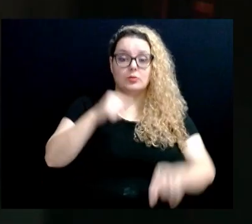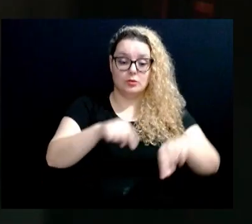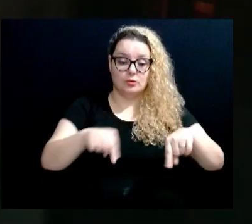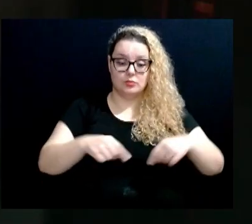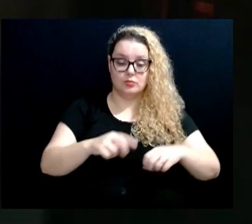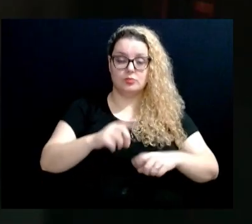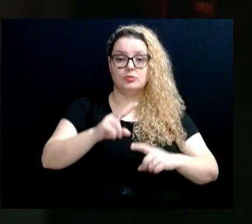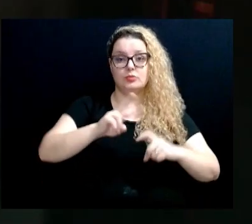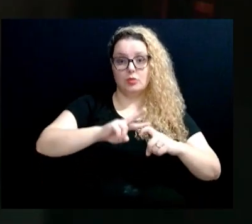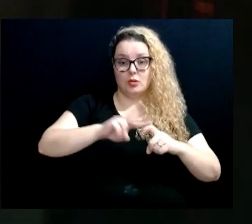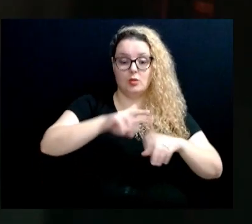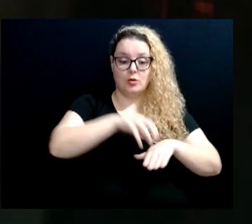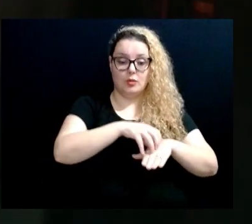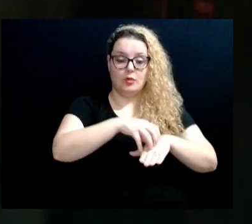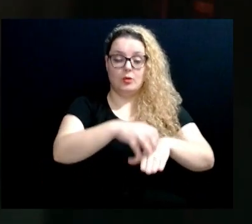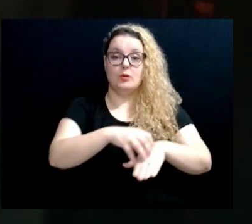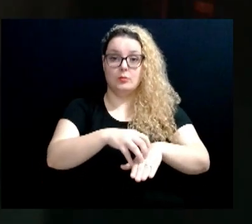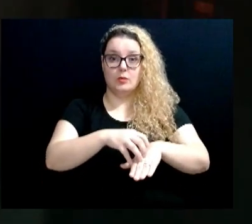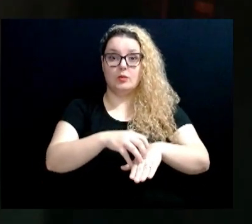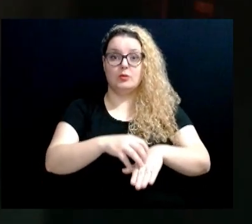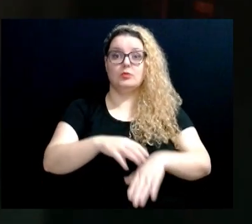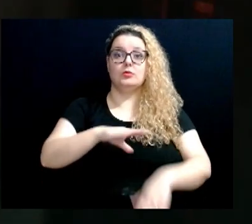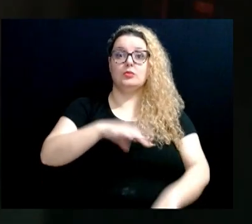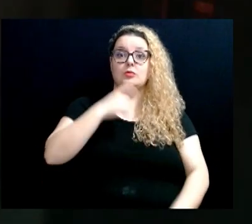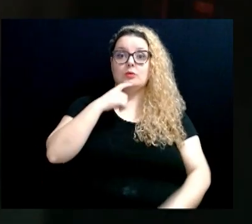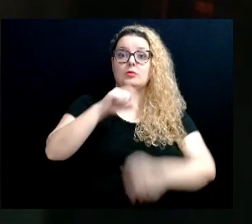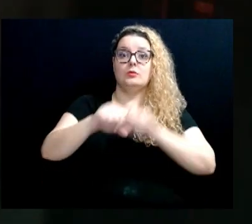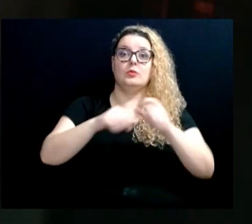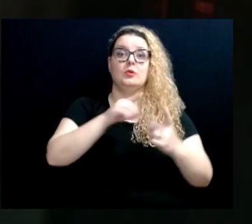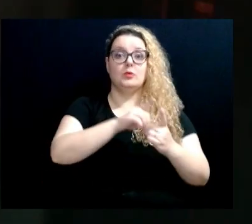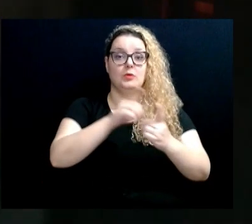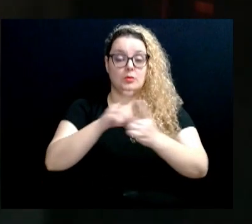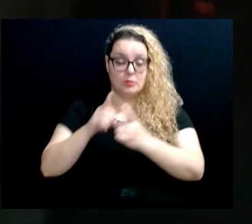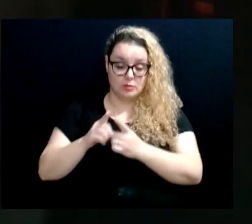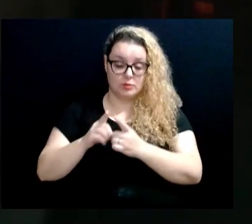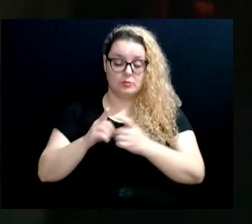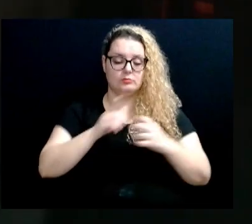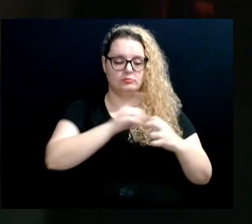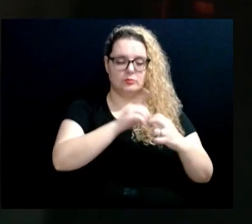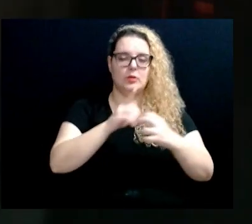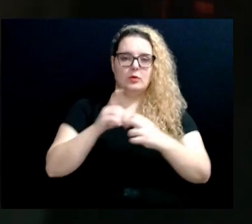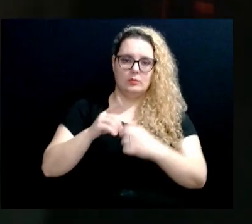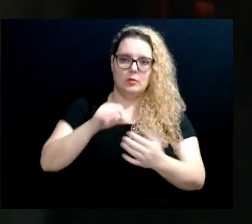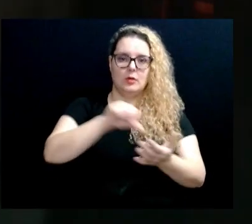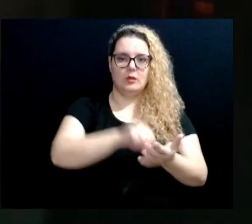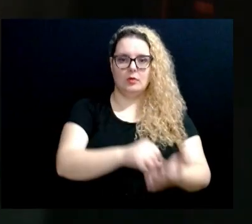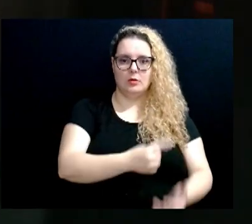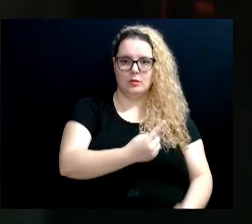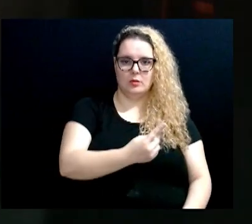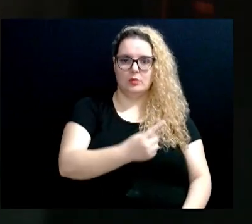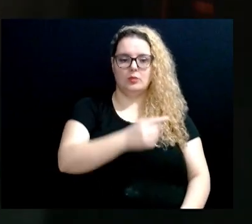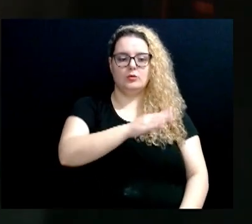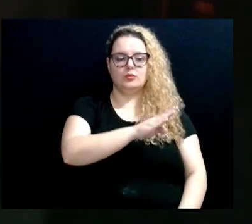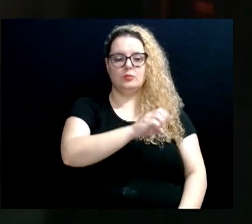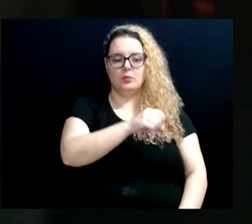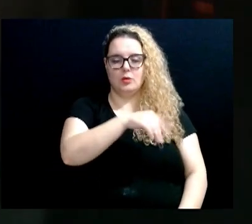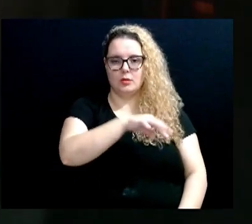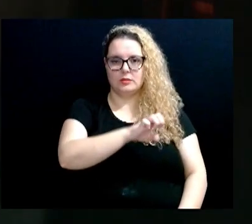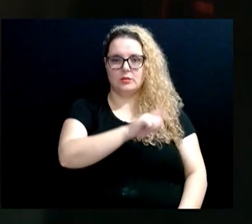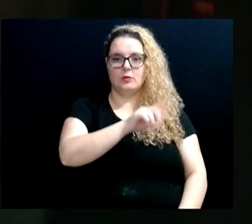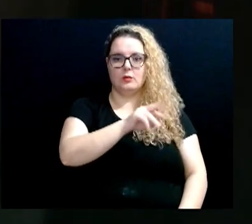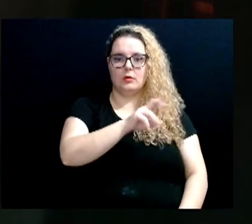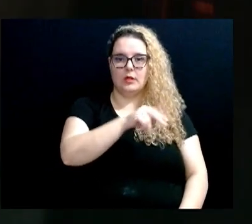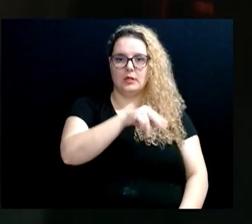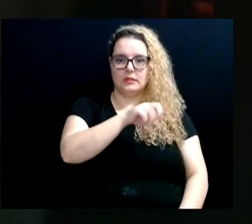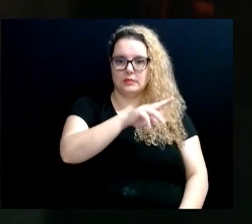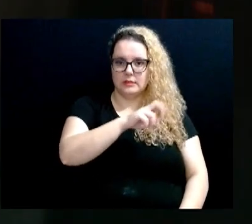móveis de Campinas têm mudanças no atendimento. A unidade 1 continua no Bosque dos Guarantãs, no Jardim Nova Europa, até o dia 10 de